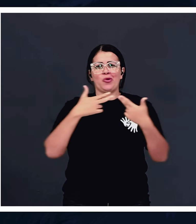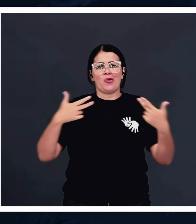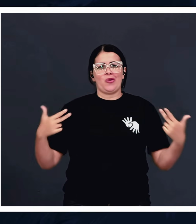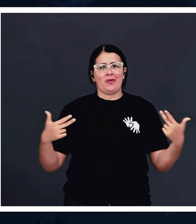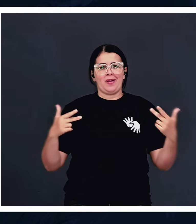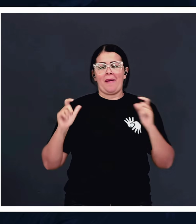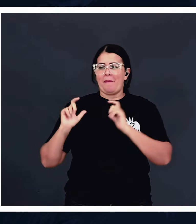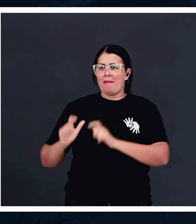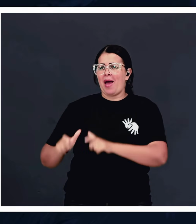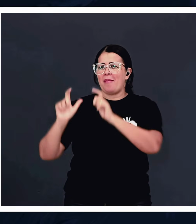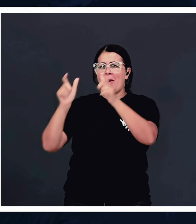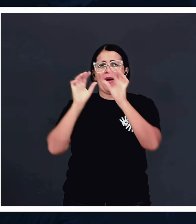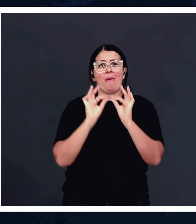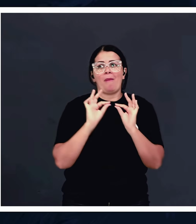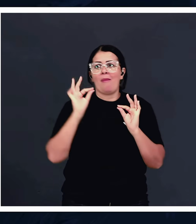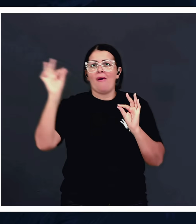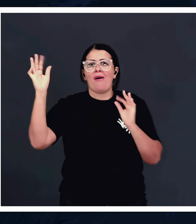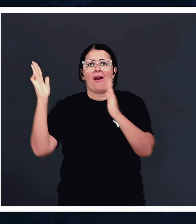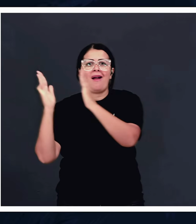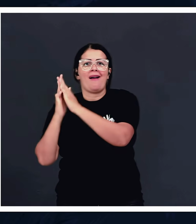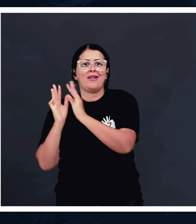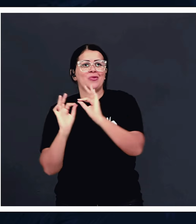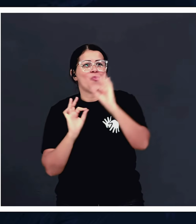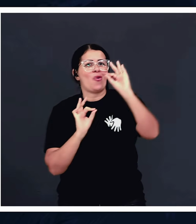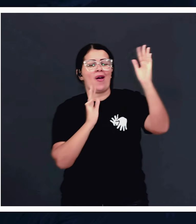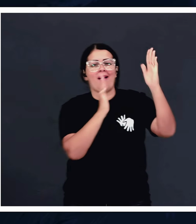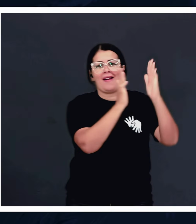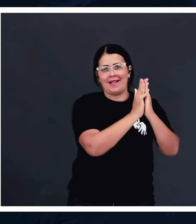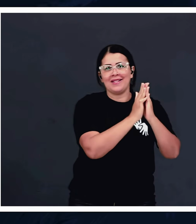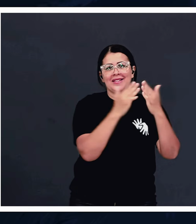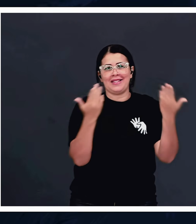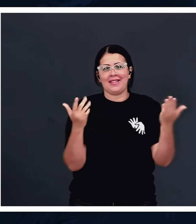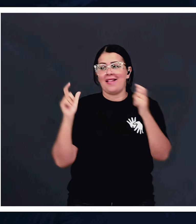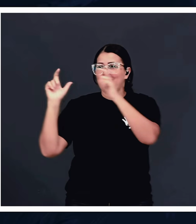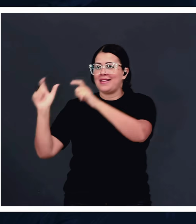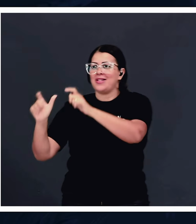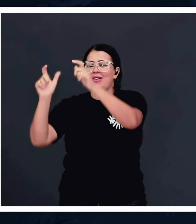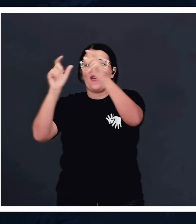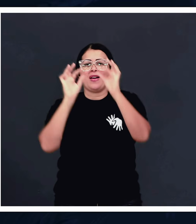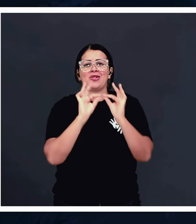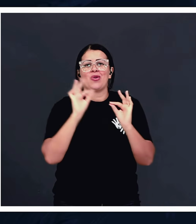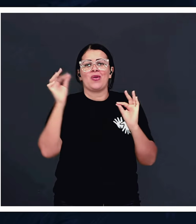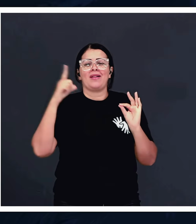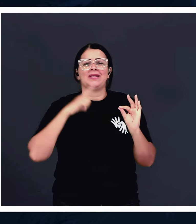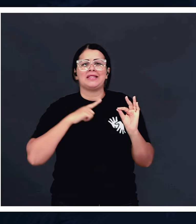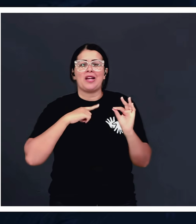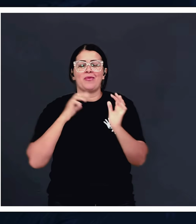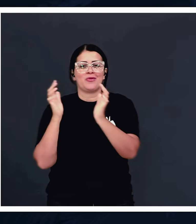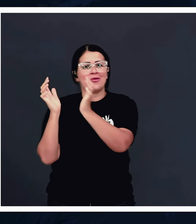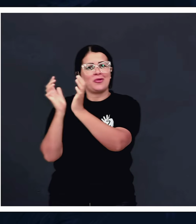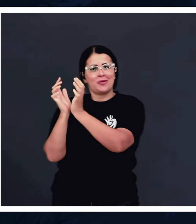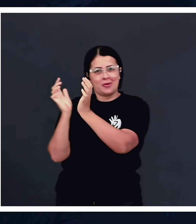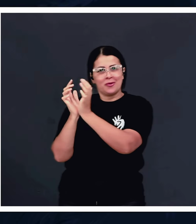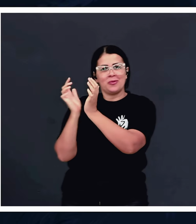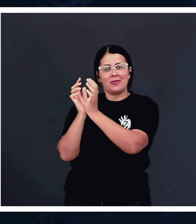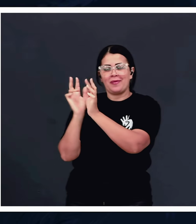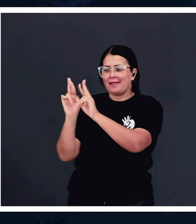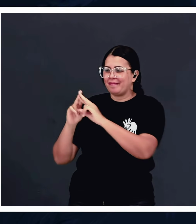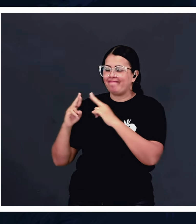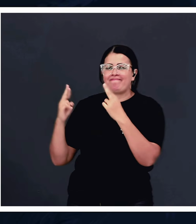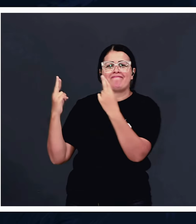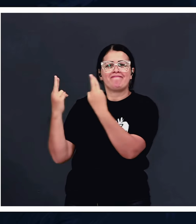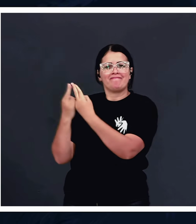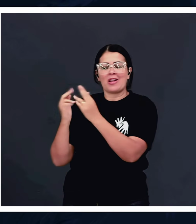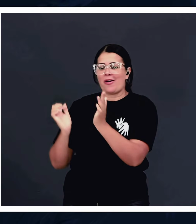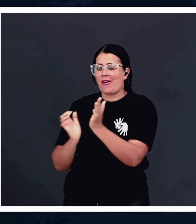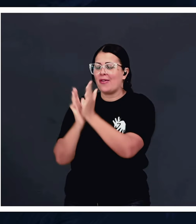eles moram distantes. E aí, nesses lugares distantes, nós temos grupos que se reúnem